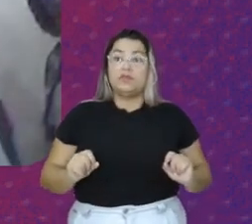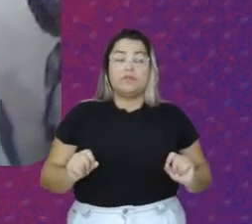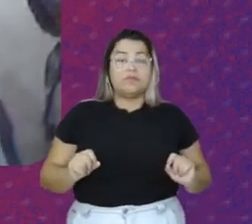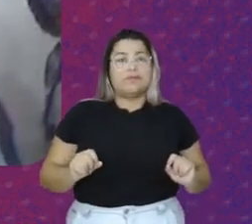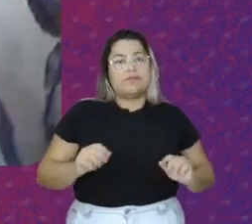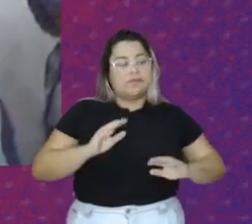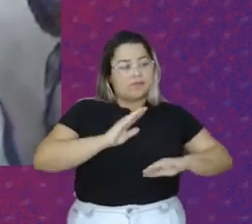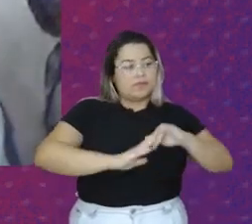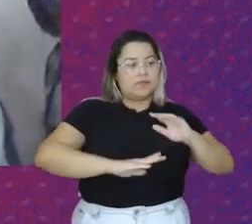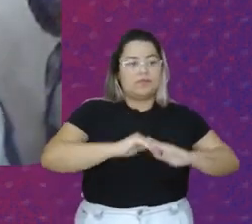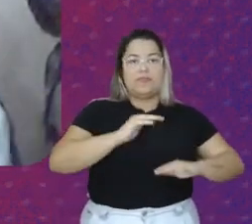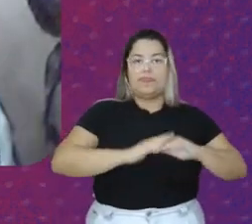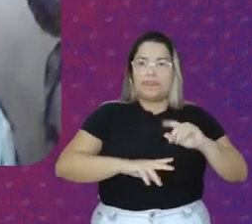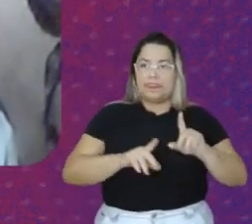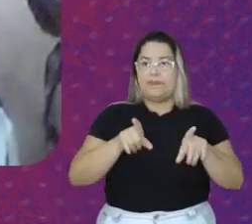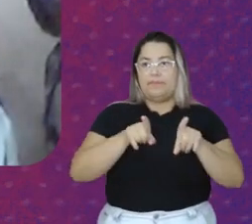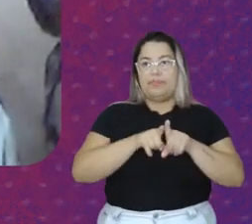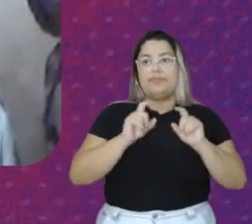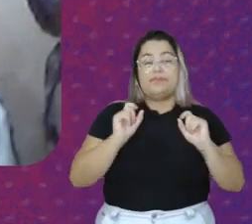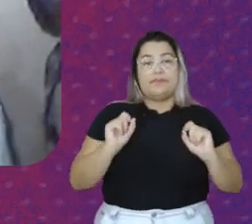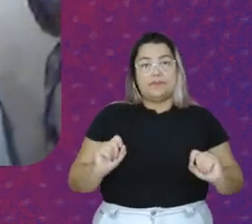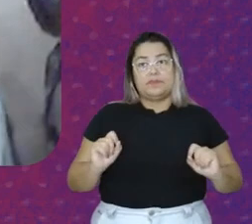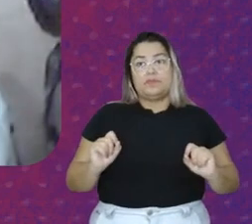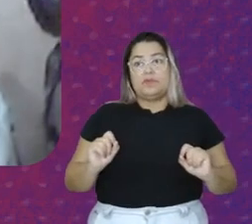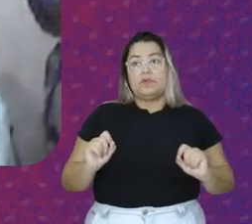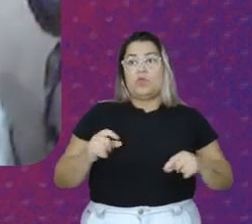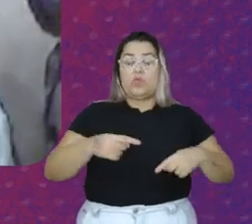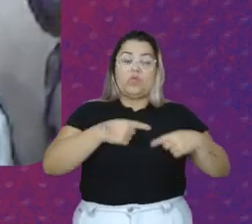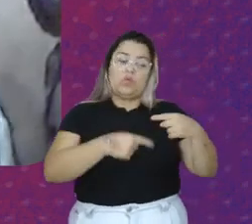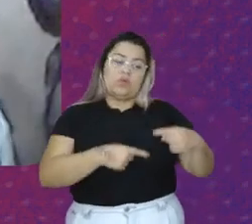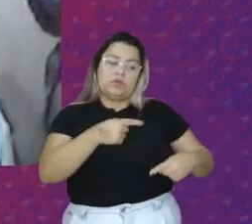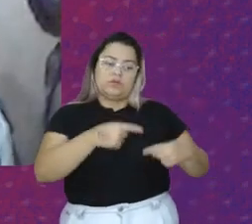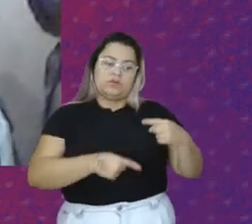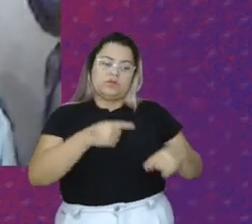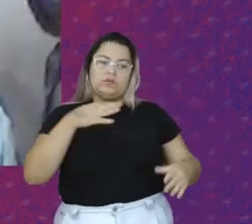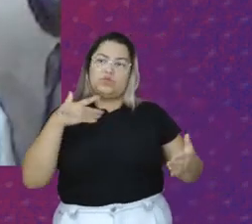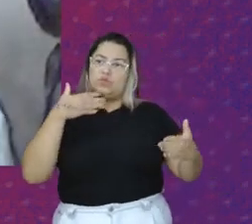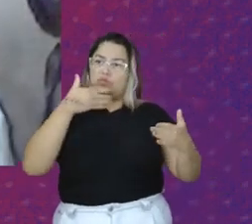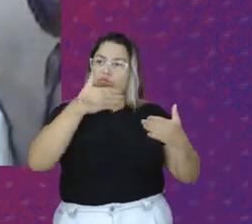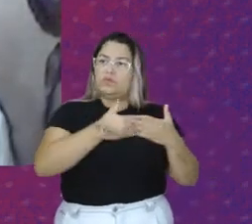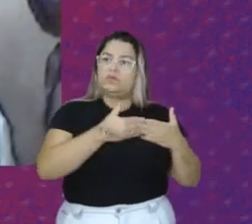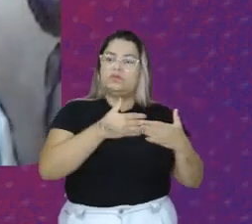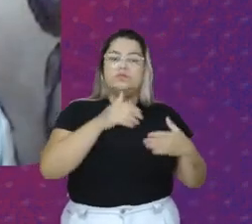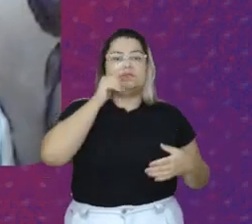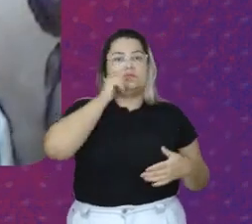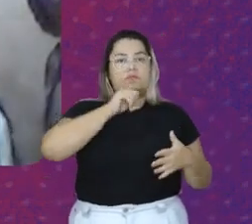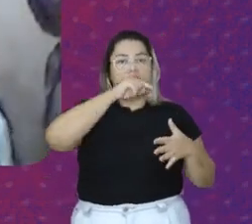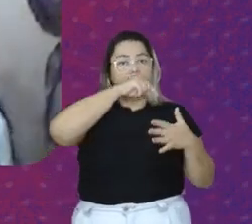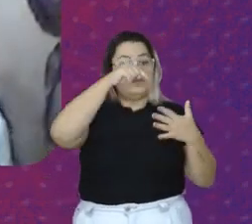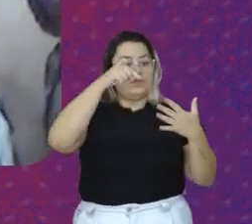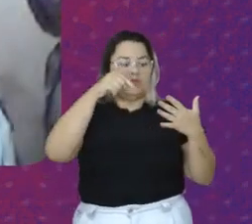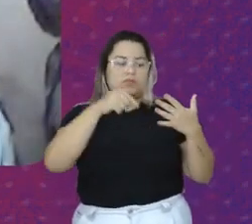dessa forma, né, que o diálogo nos alcançou. E o Elas por Elas